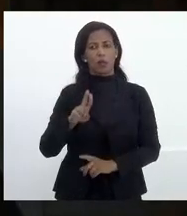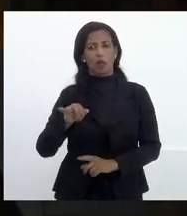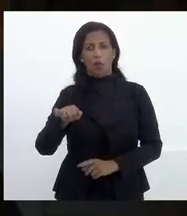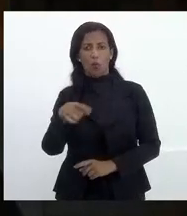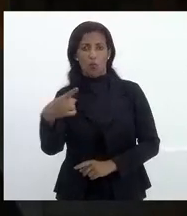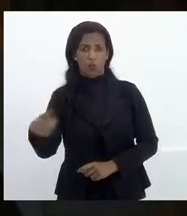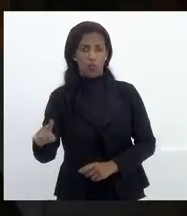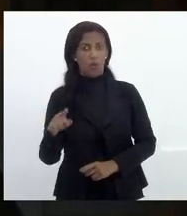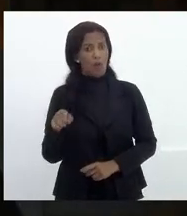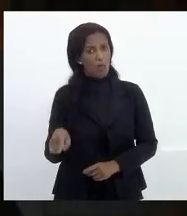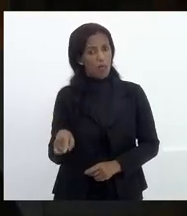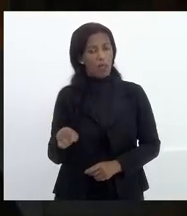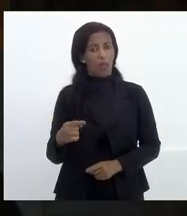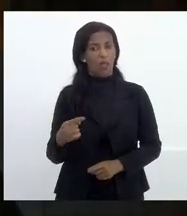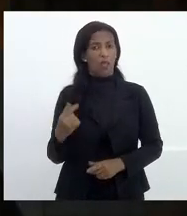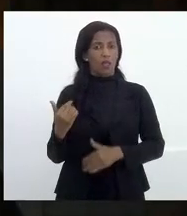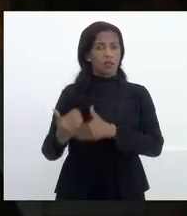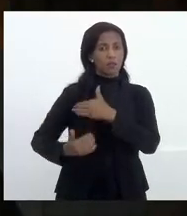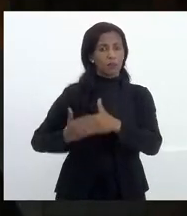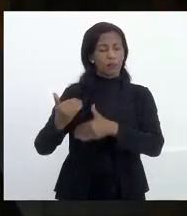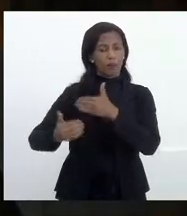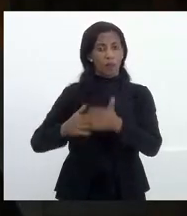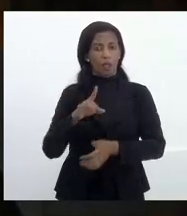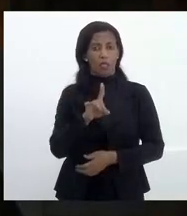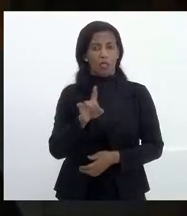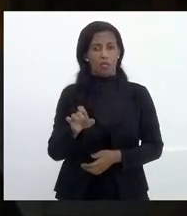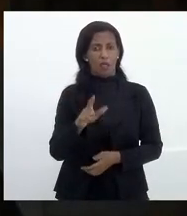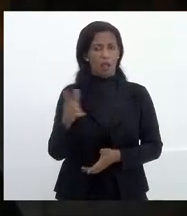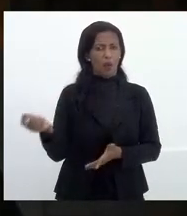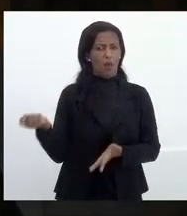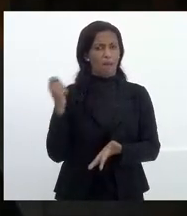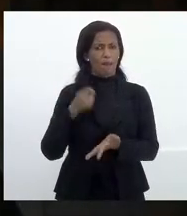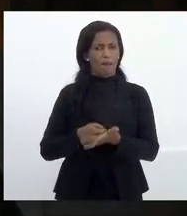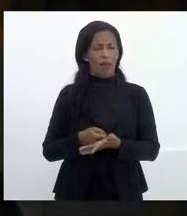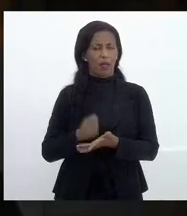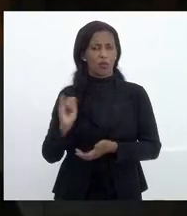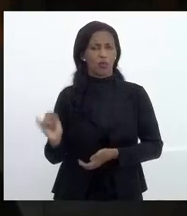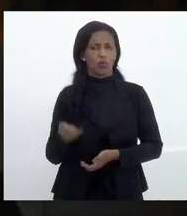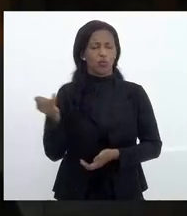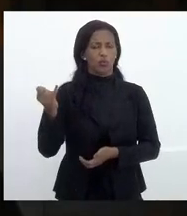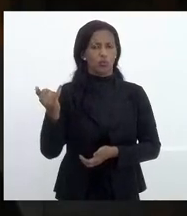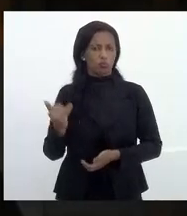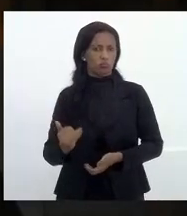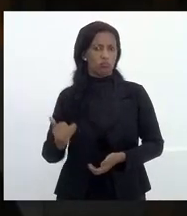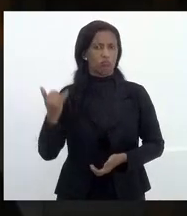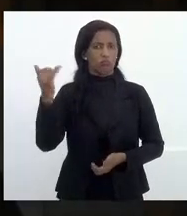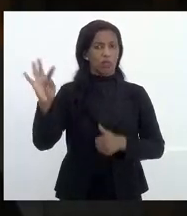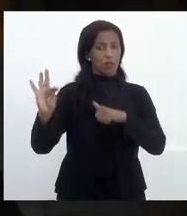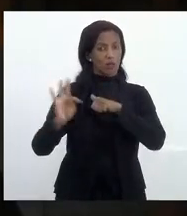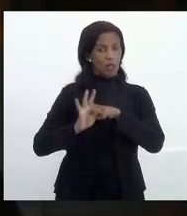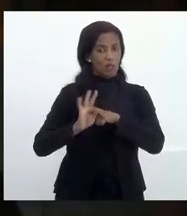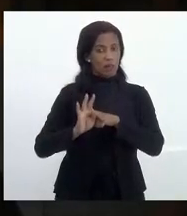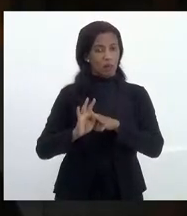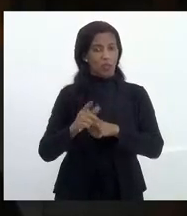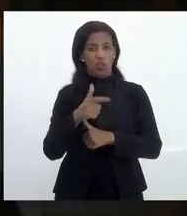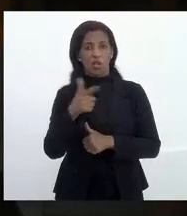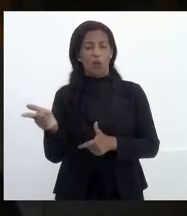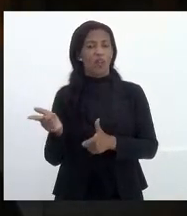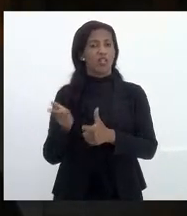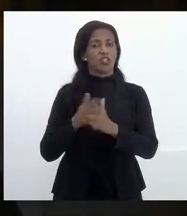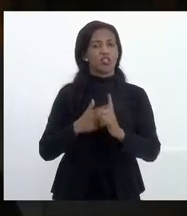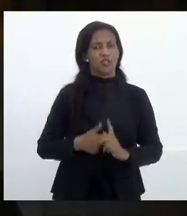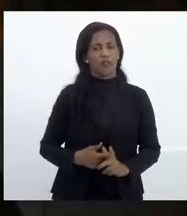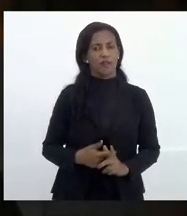é esse processo de delaware com taxa de juros altissimas Tecnicamente eles dizem que não endividamento e